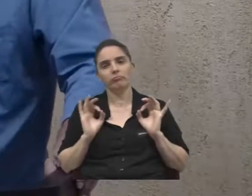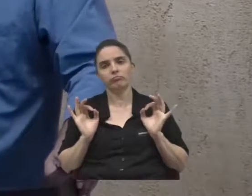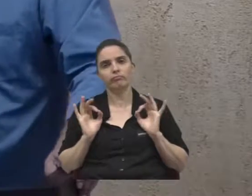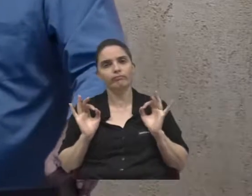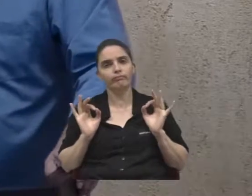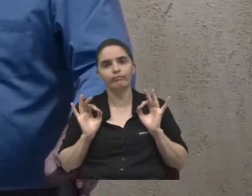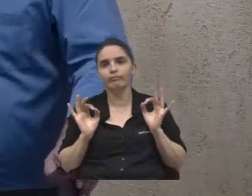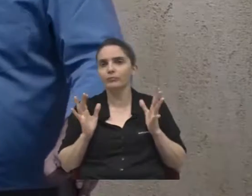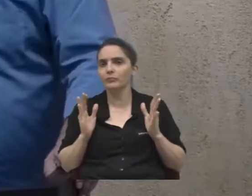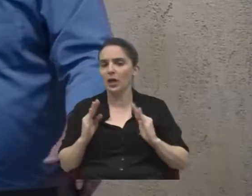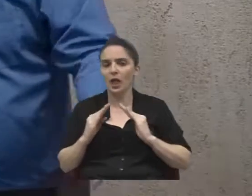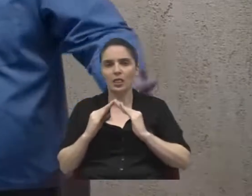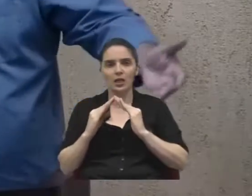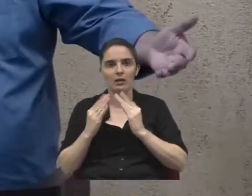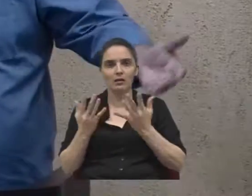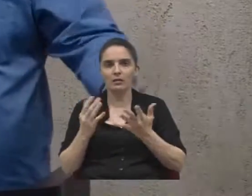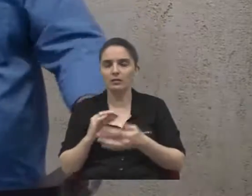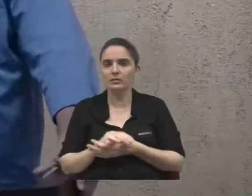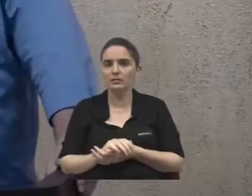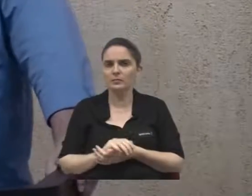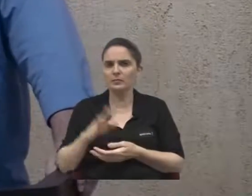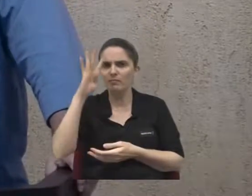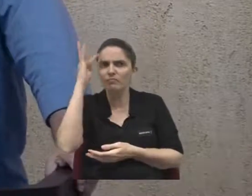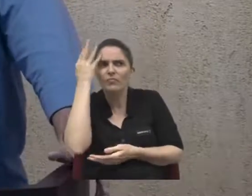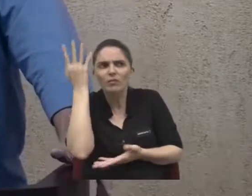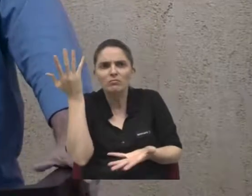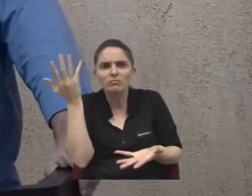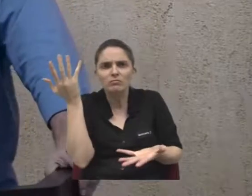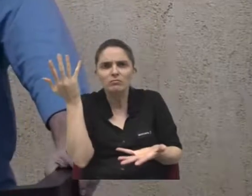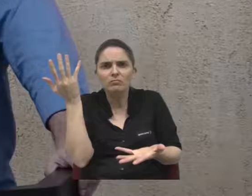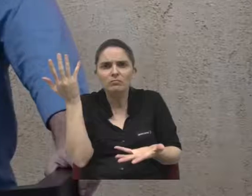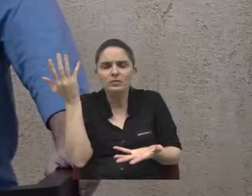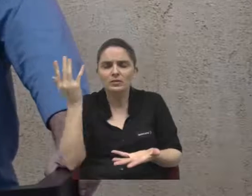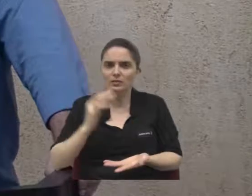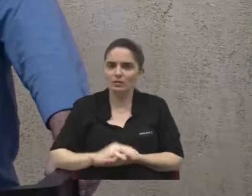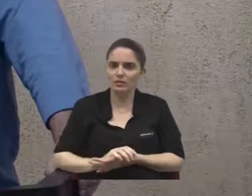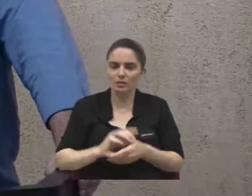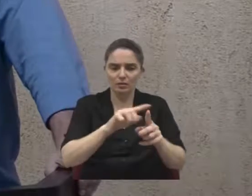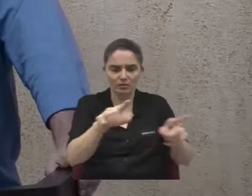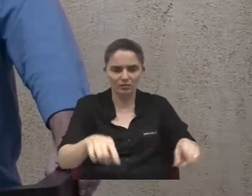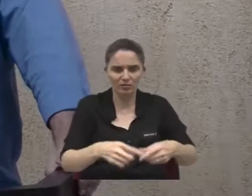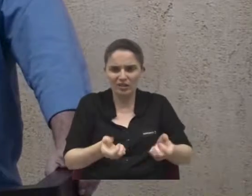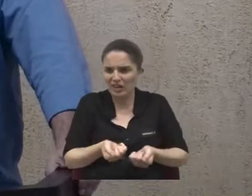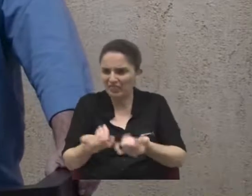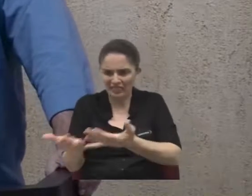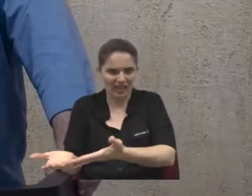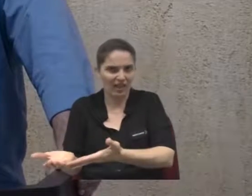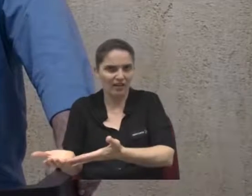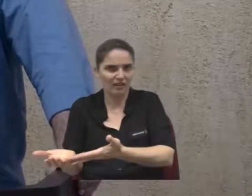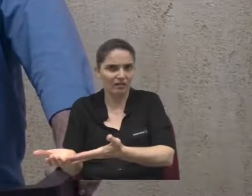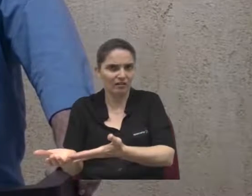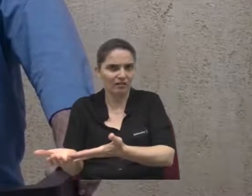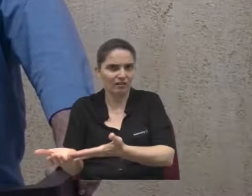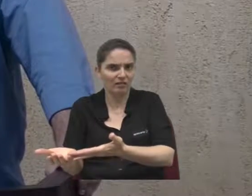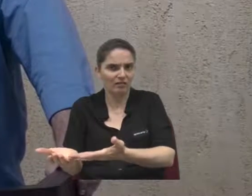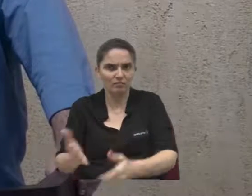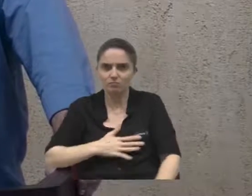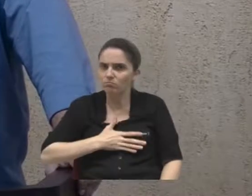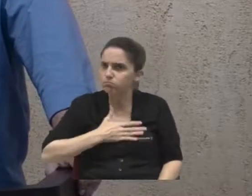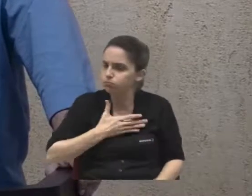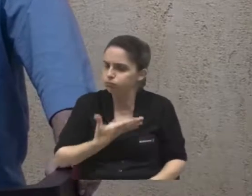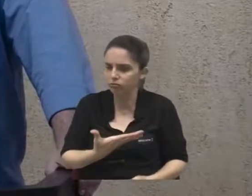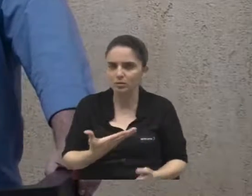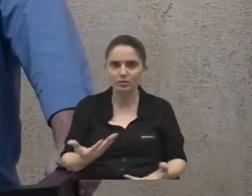habitação. E, de repente, para um movimento, vai lá e cede a área. Eu fico indignado com isso, senhor presidente. Sou